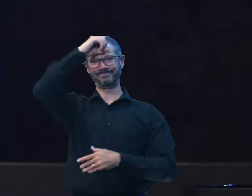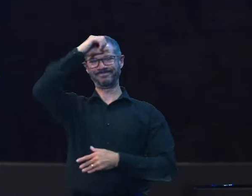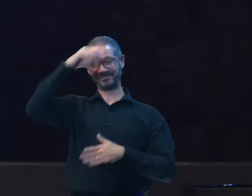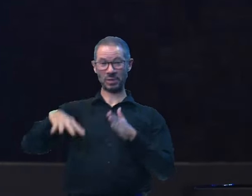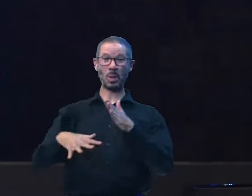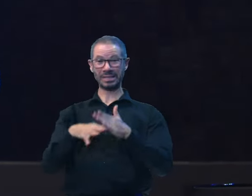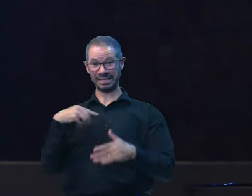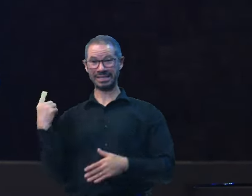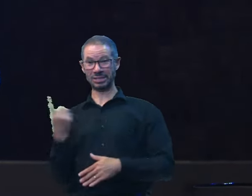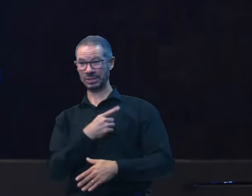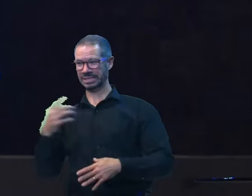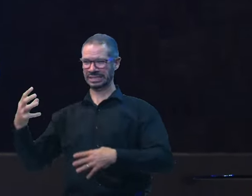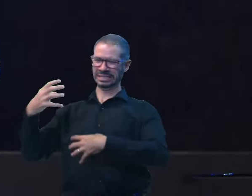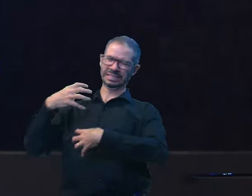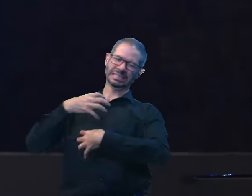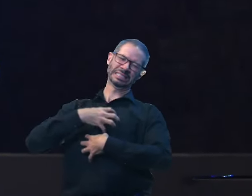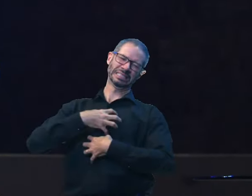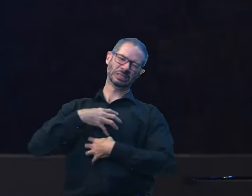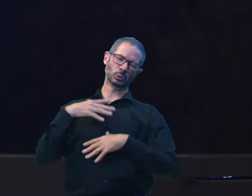tantas vezes nós somos feridos também.